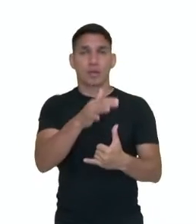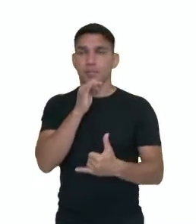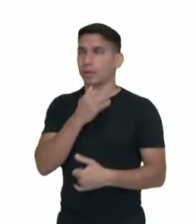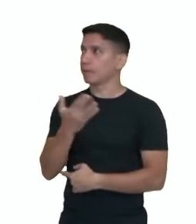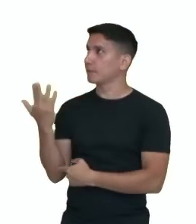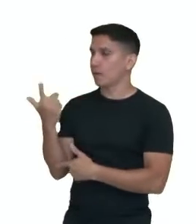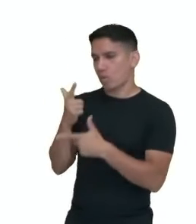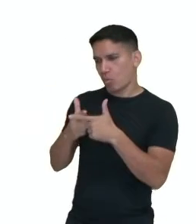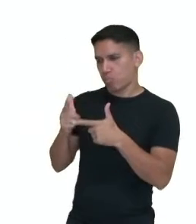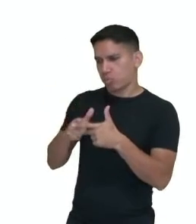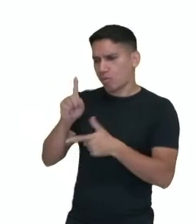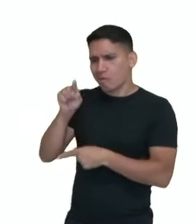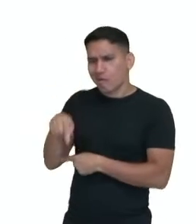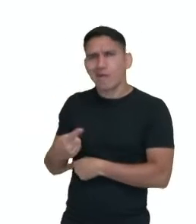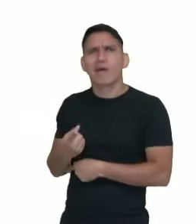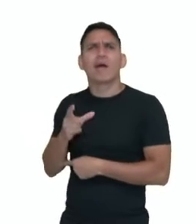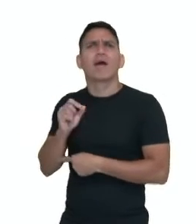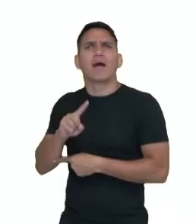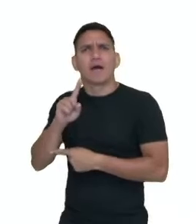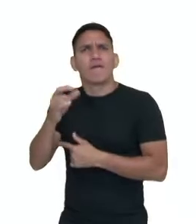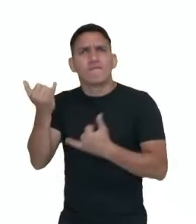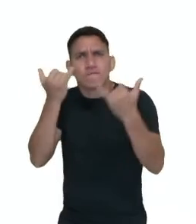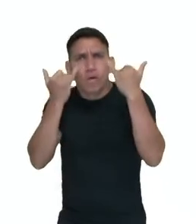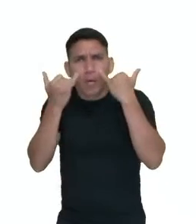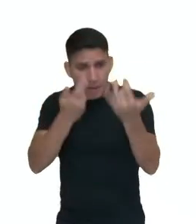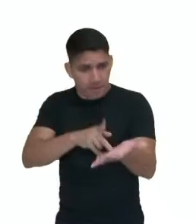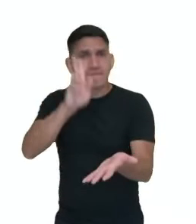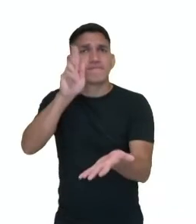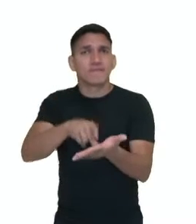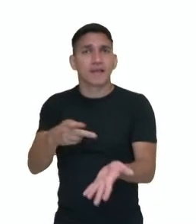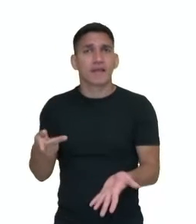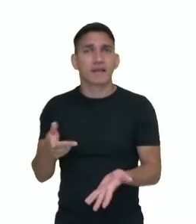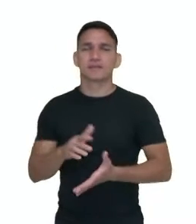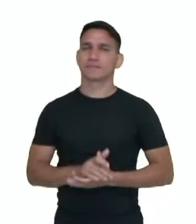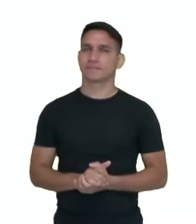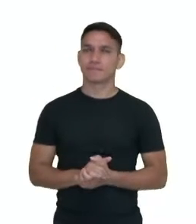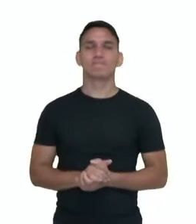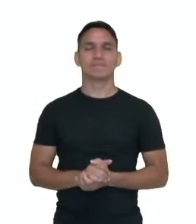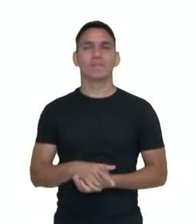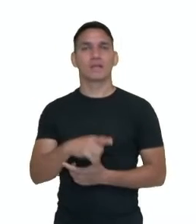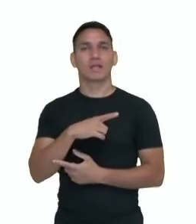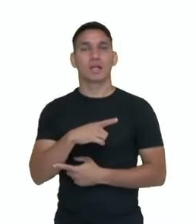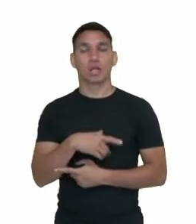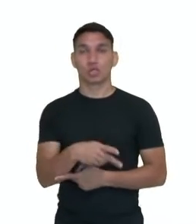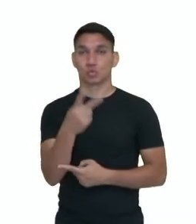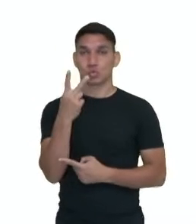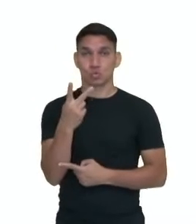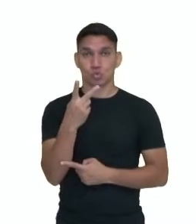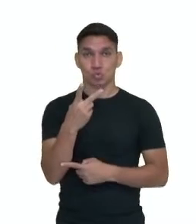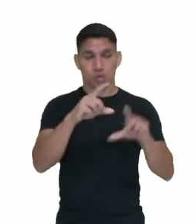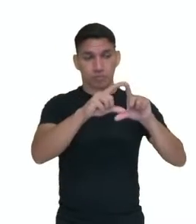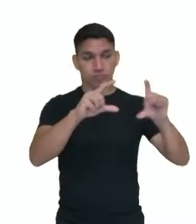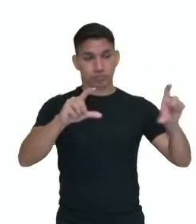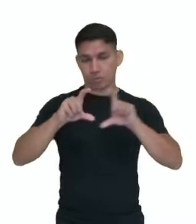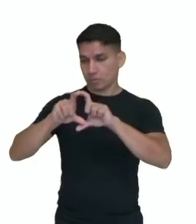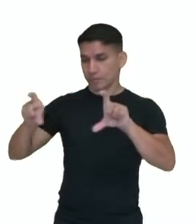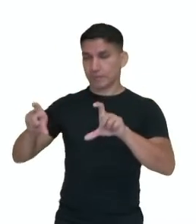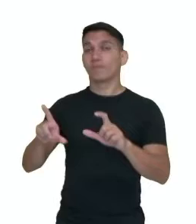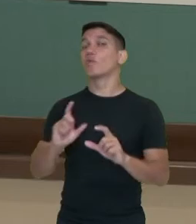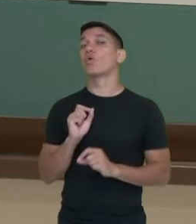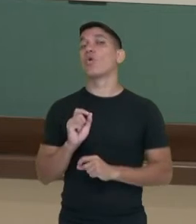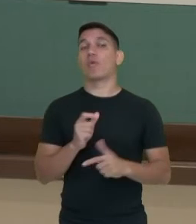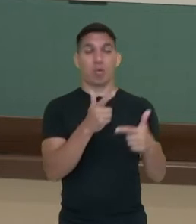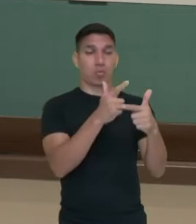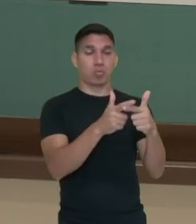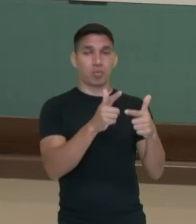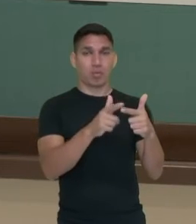o problema é de que é uma informação verdadeira. Temos duas orações. O problema é, temos o